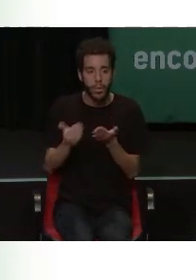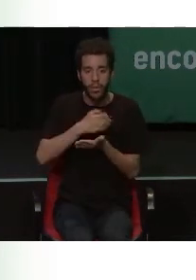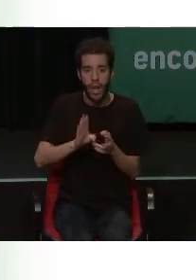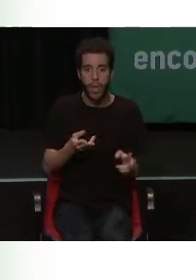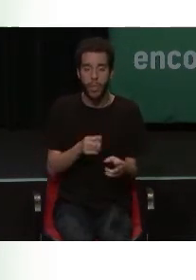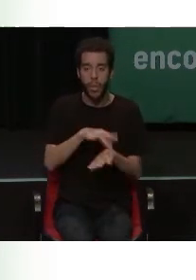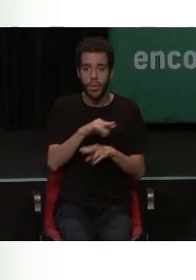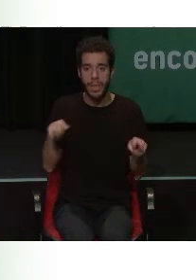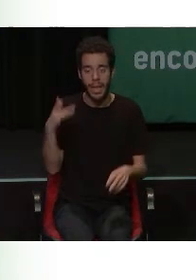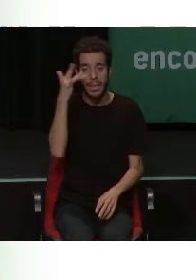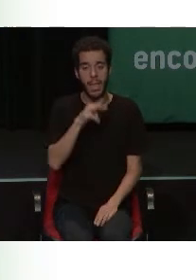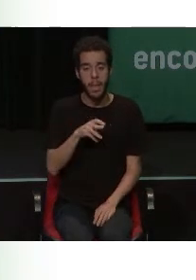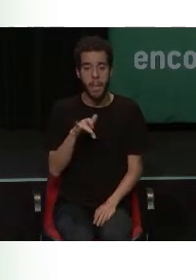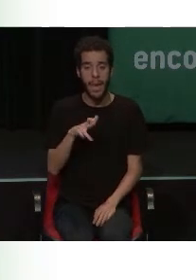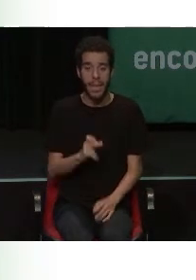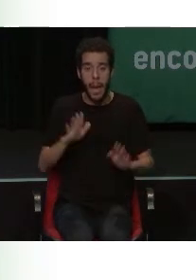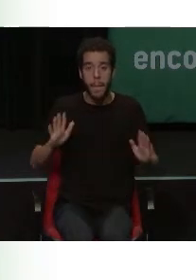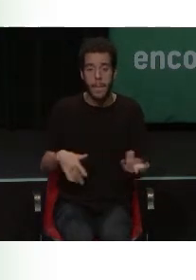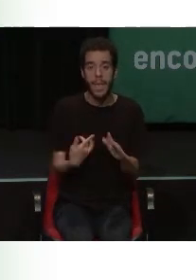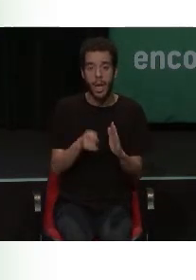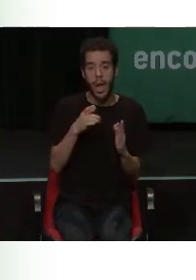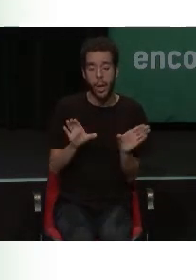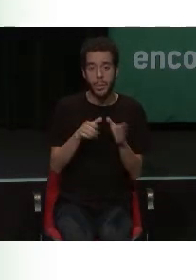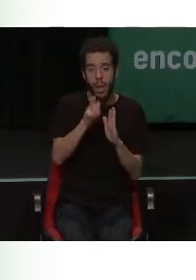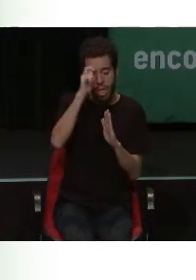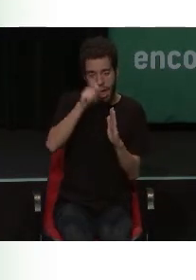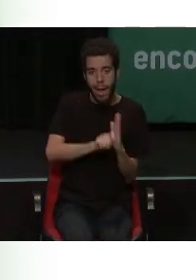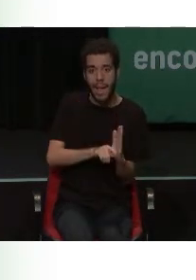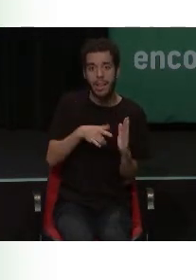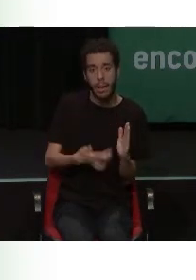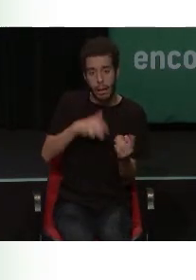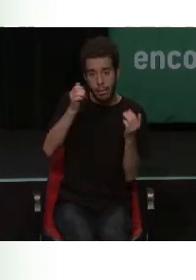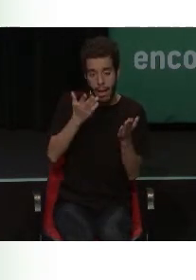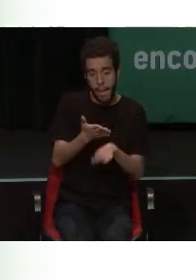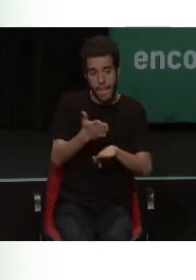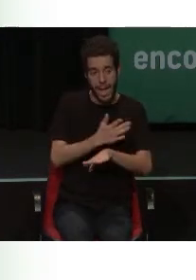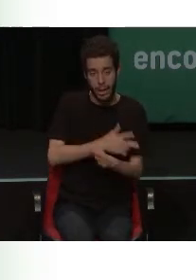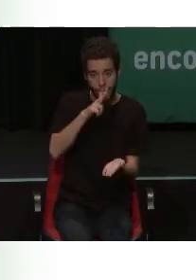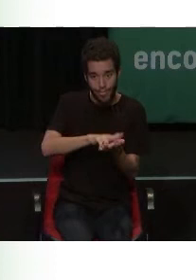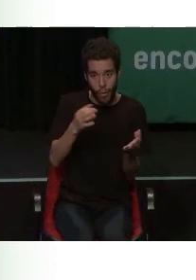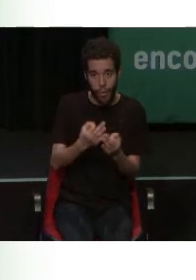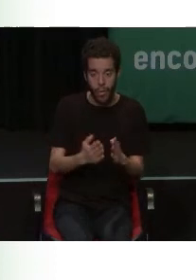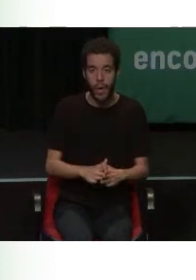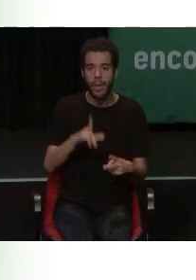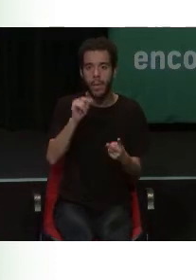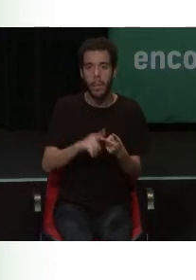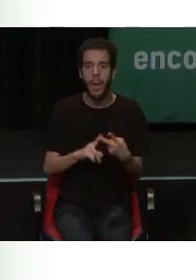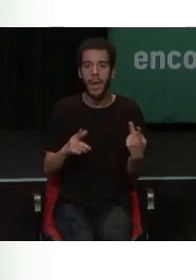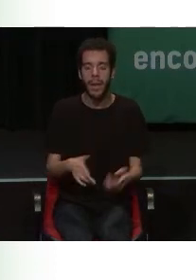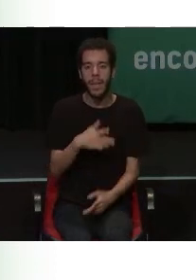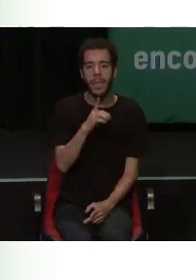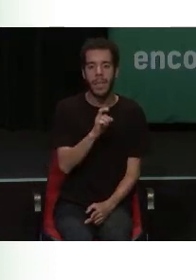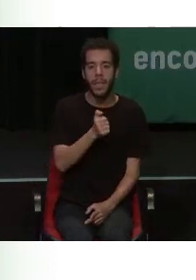de serem aprovados, obviamente, pela Comissão de Ética. Temos já disponibilizado de aceder a 62 GB